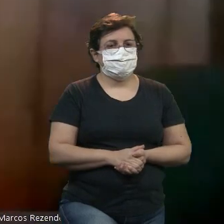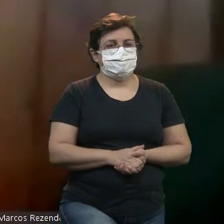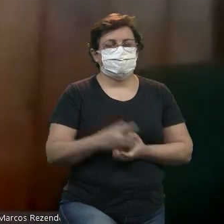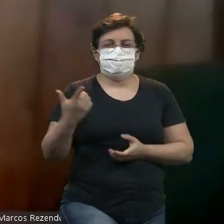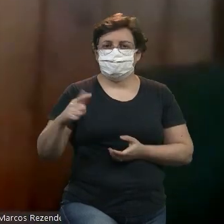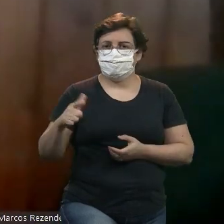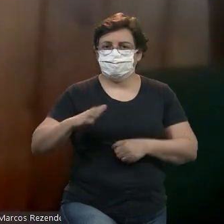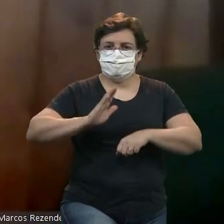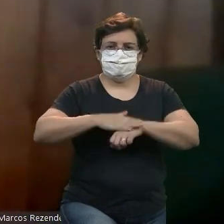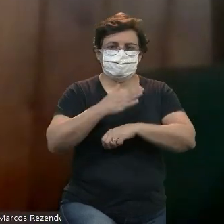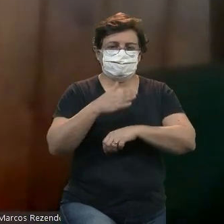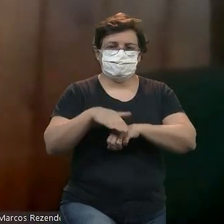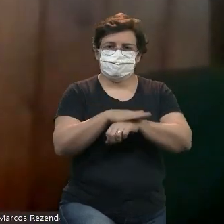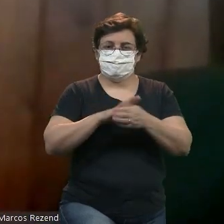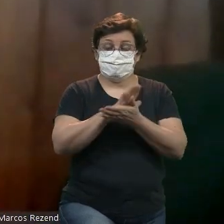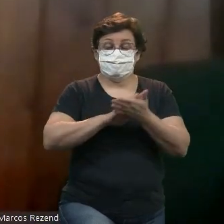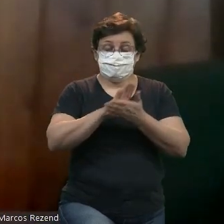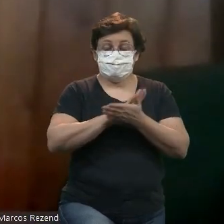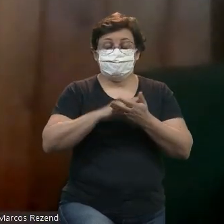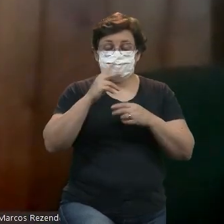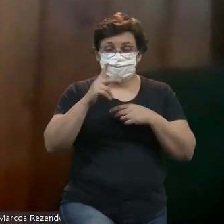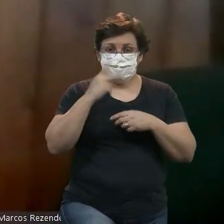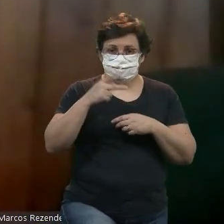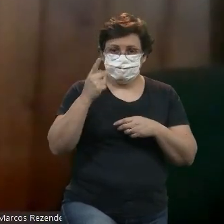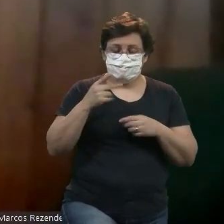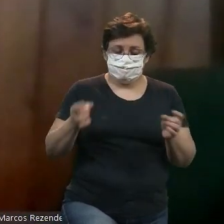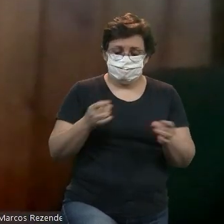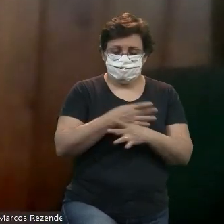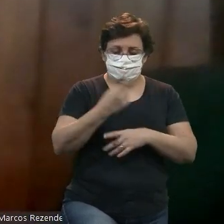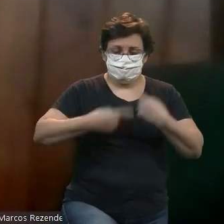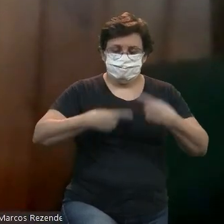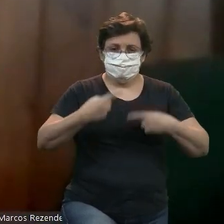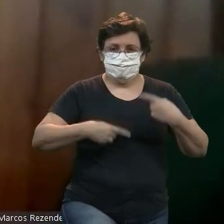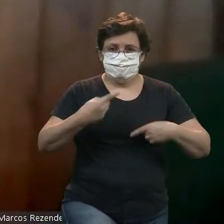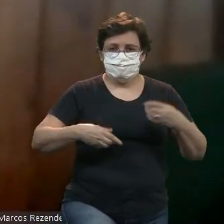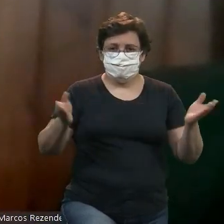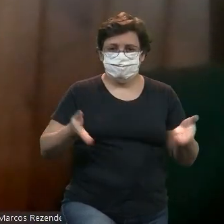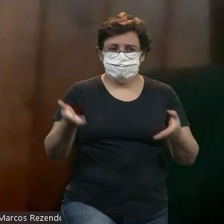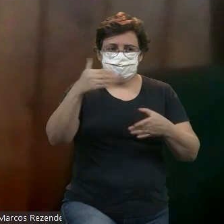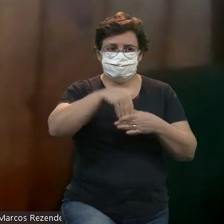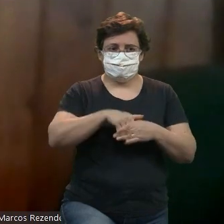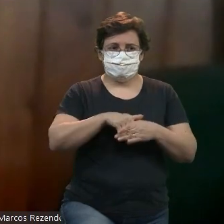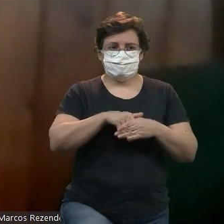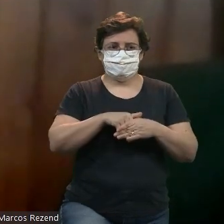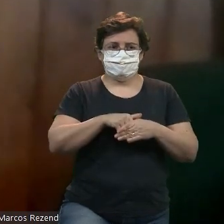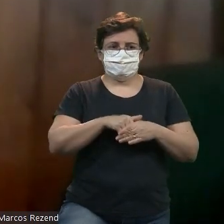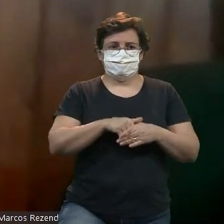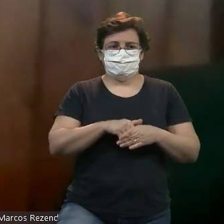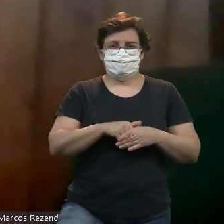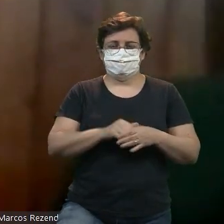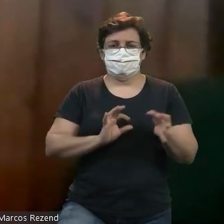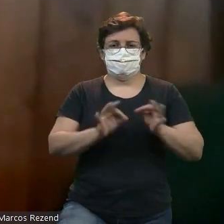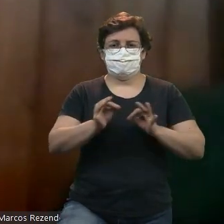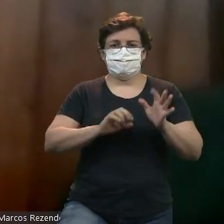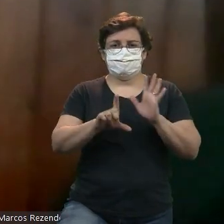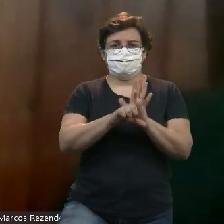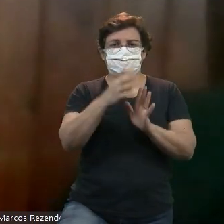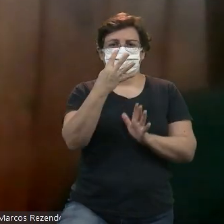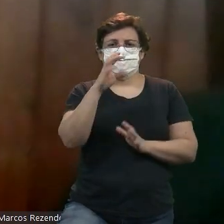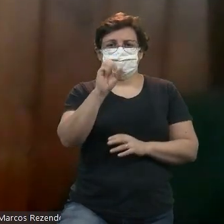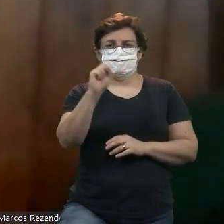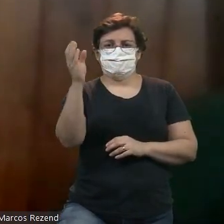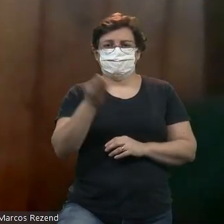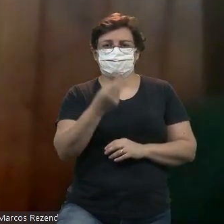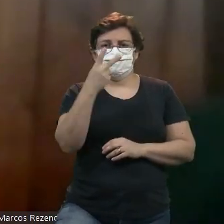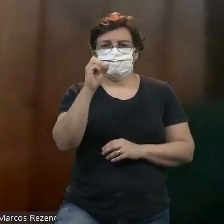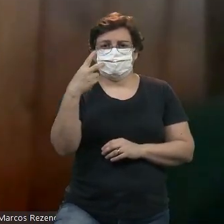Não havendo mais vereadores inscritos, encerro a discussão e passamos à votação do projeto de lei 48